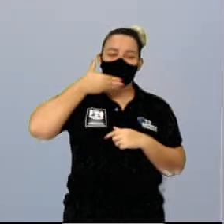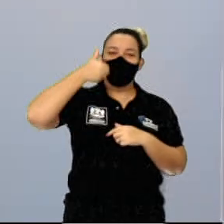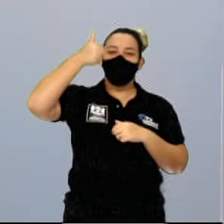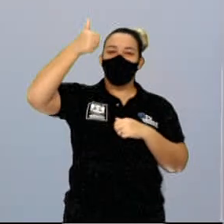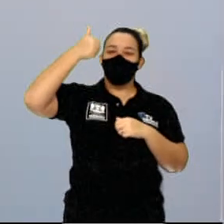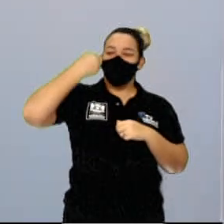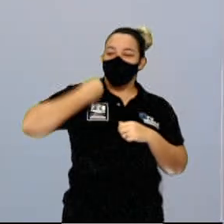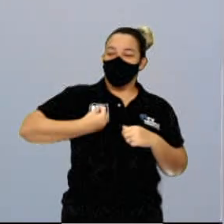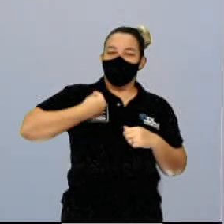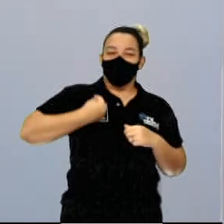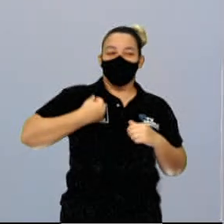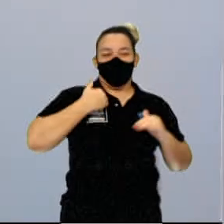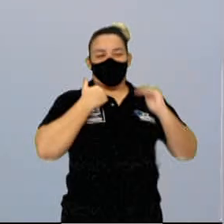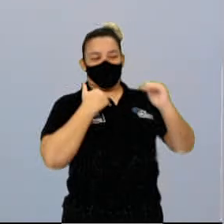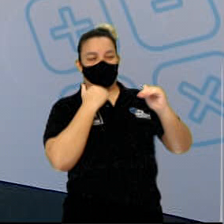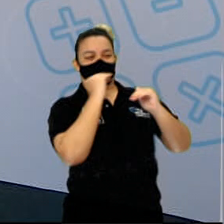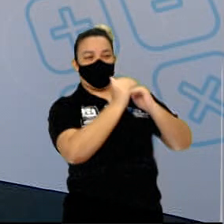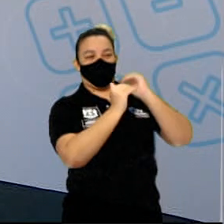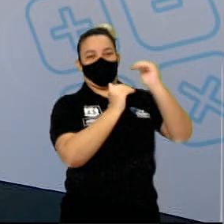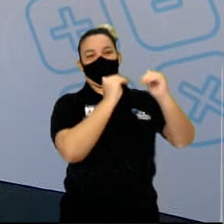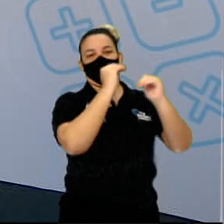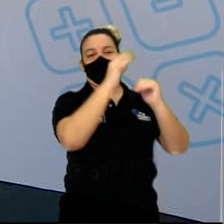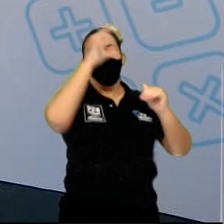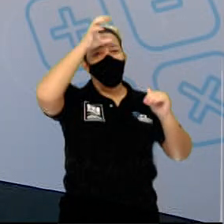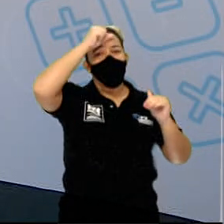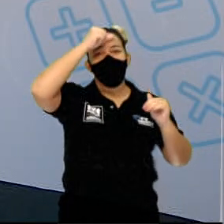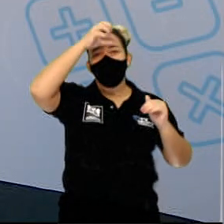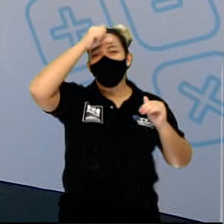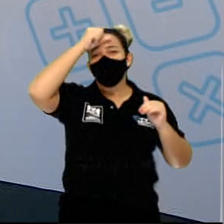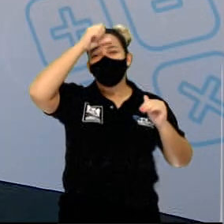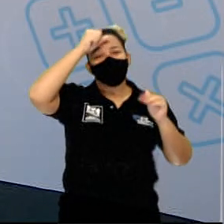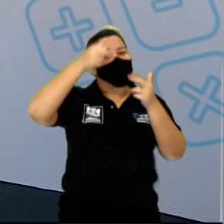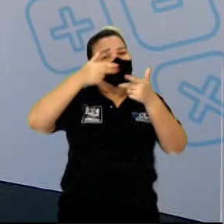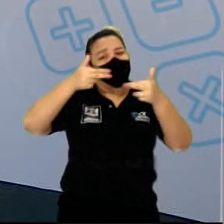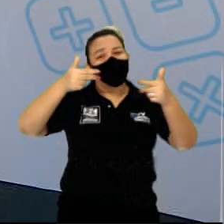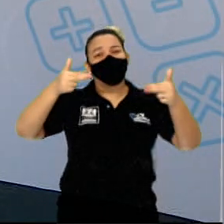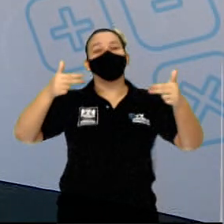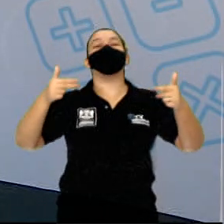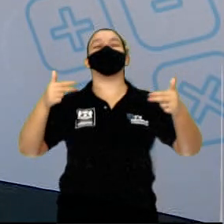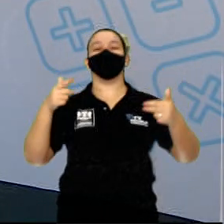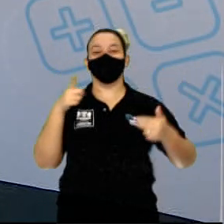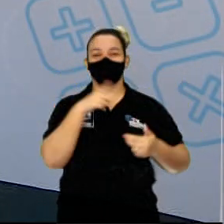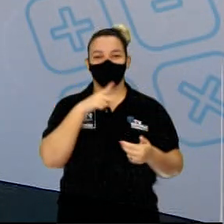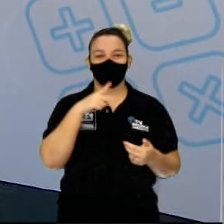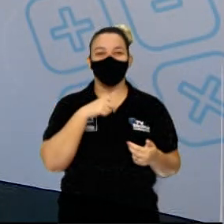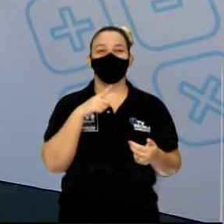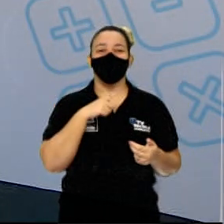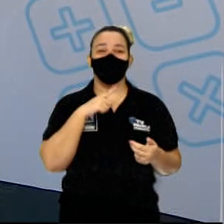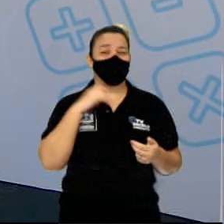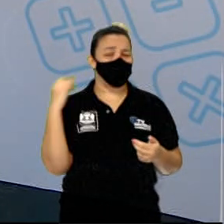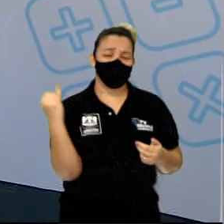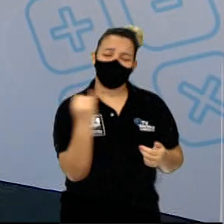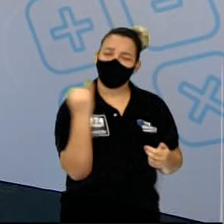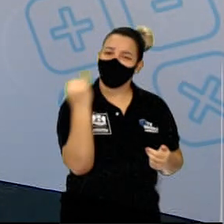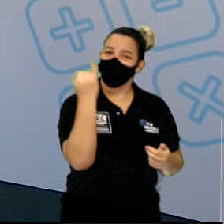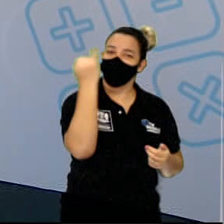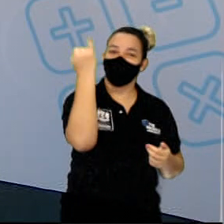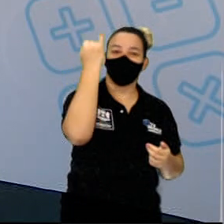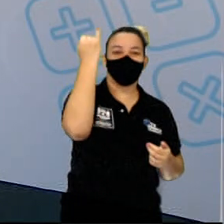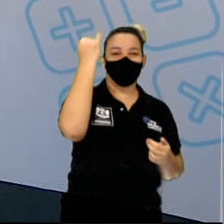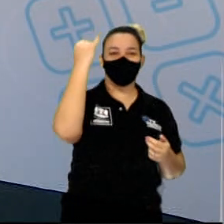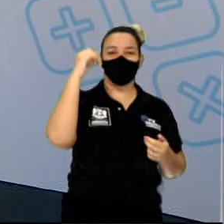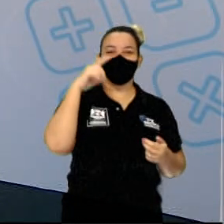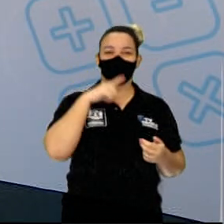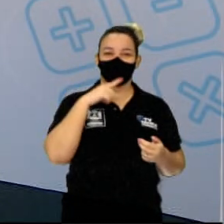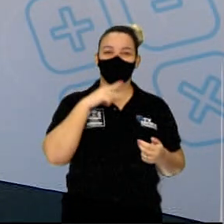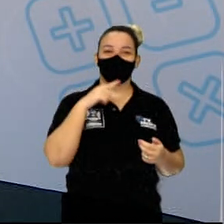que vai acrescentar na minha vida, que vai me fazer aprender, então eu tenho mais motivações. Isso dá mais importância, não é,